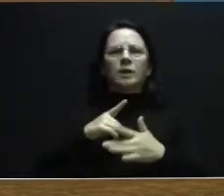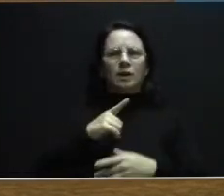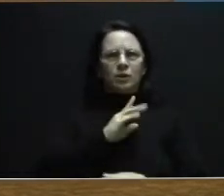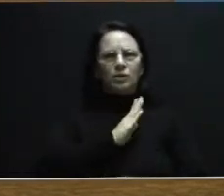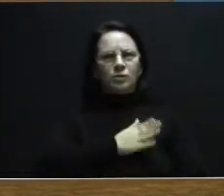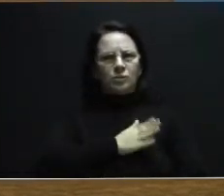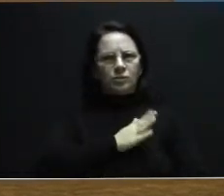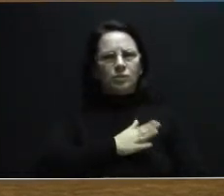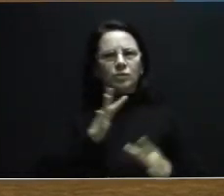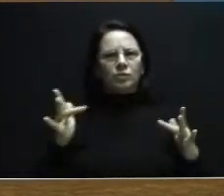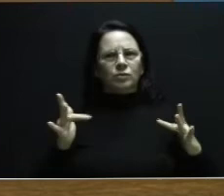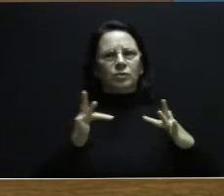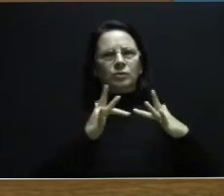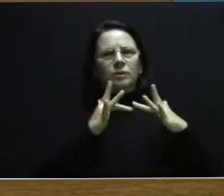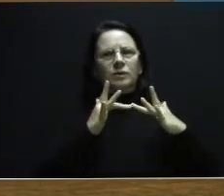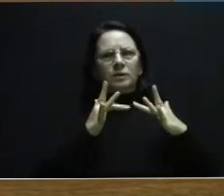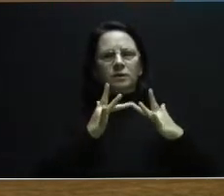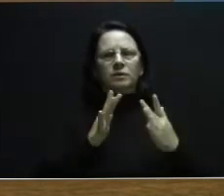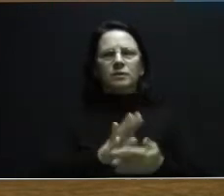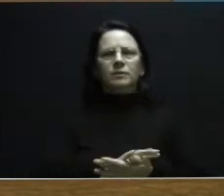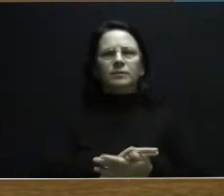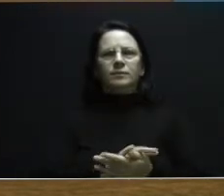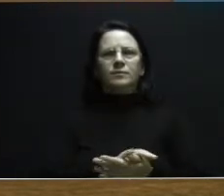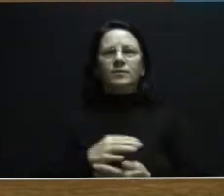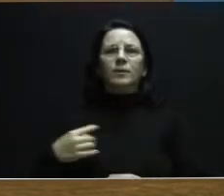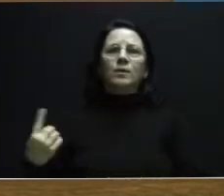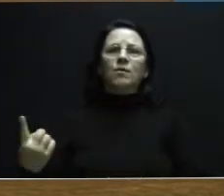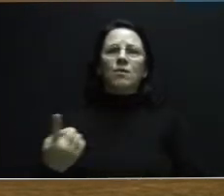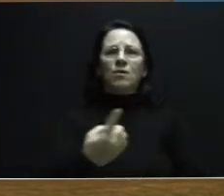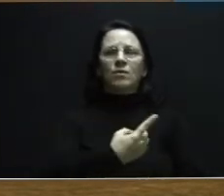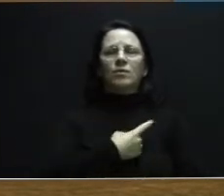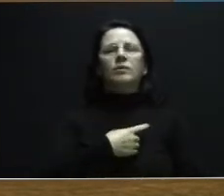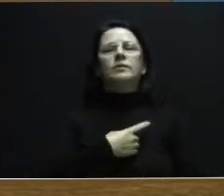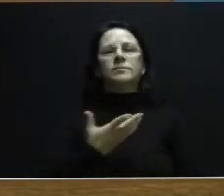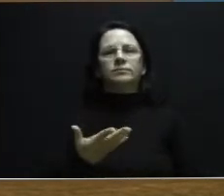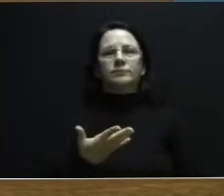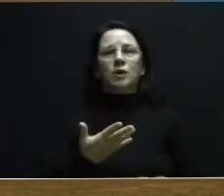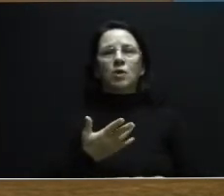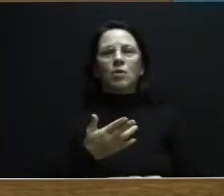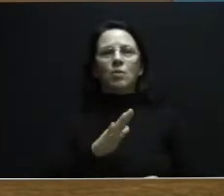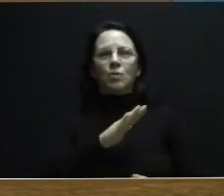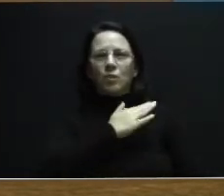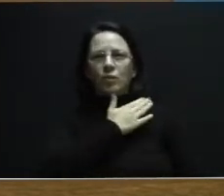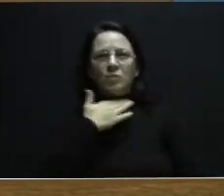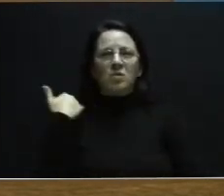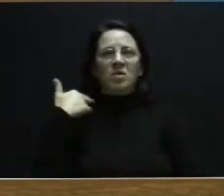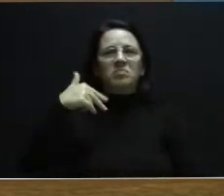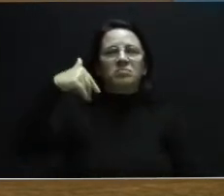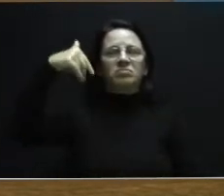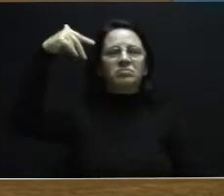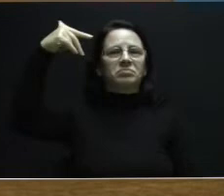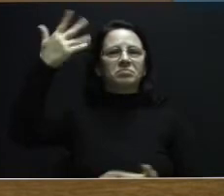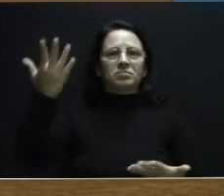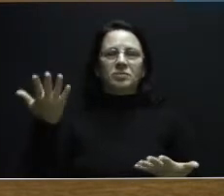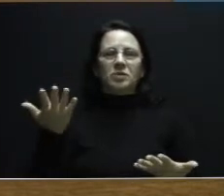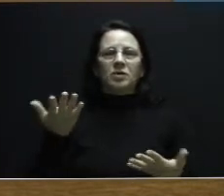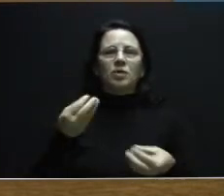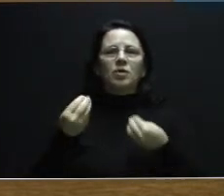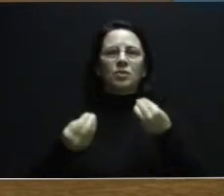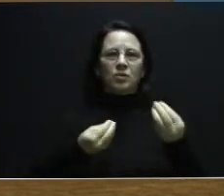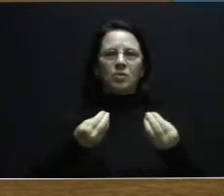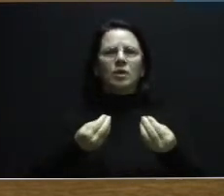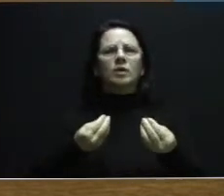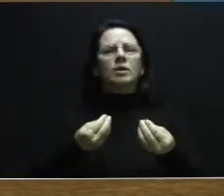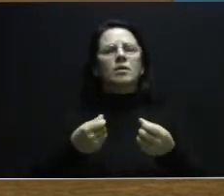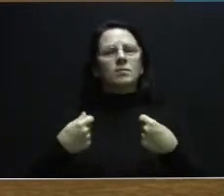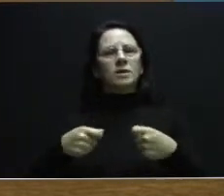coração. E nós todos somos uma família, o que a gente vai levar dessa vida, né? Nada. Então, nós temos que tratar a todos como os